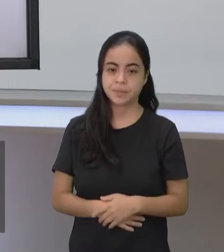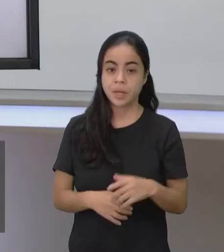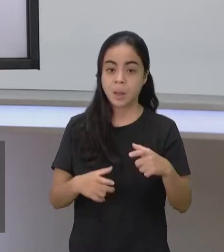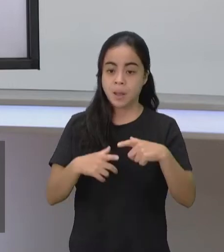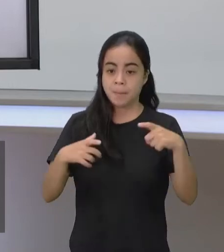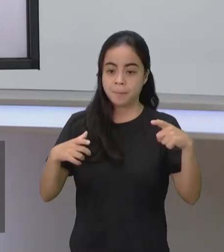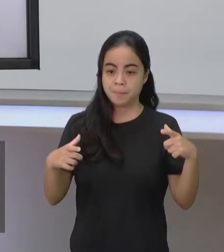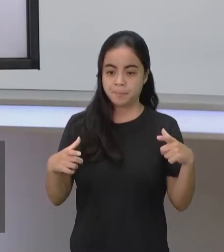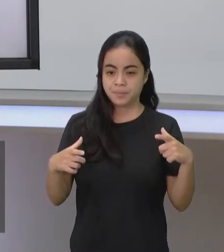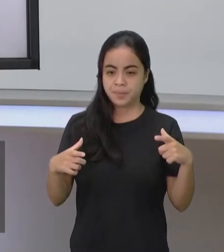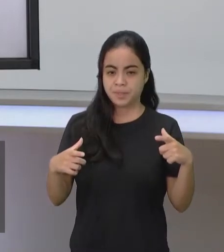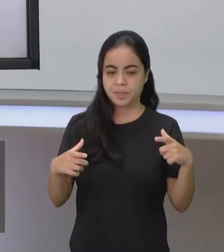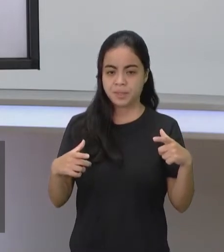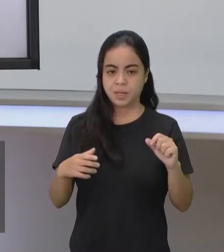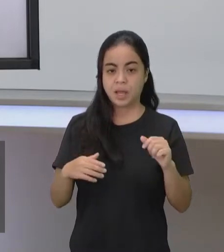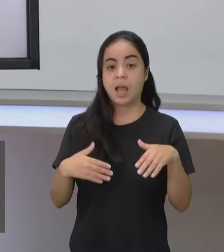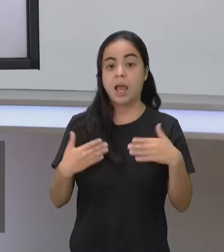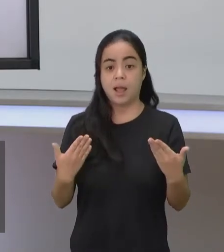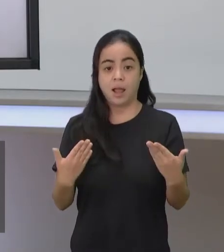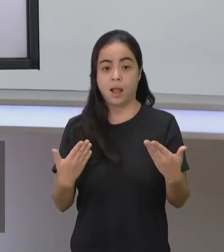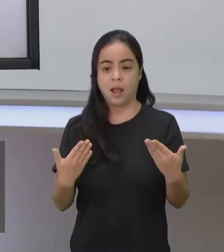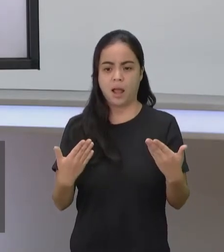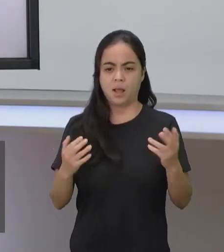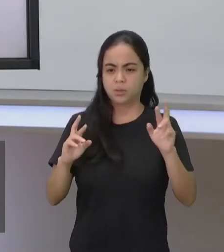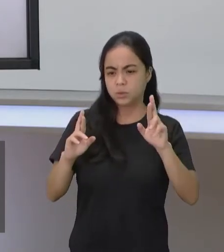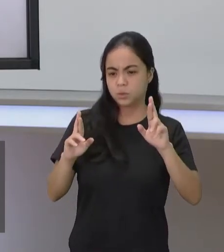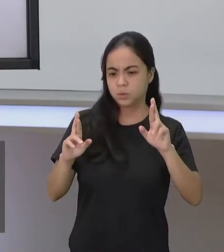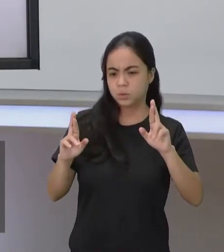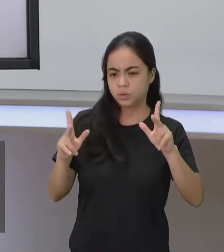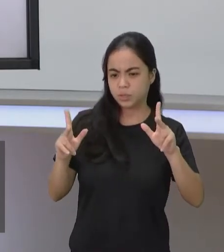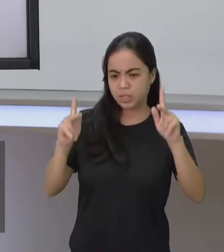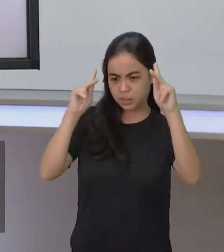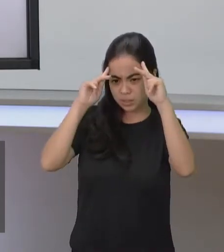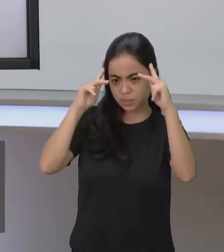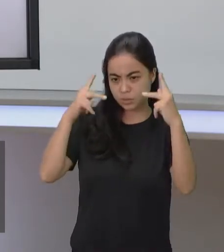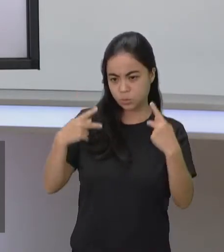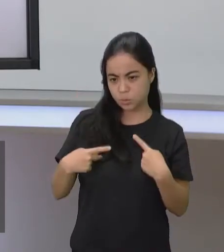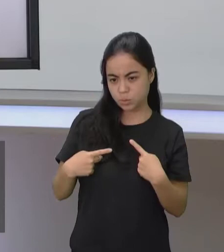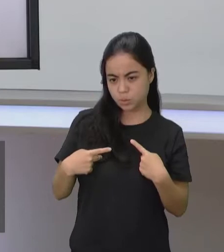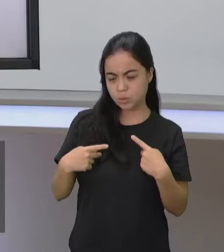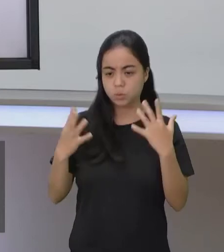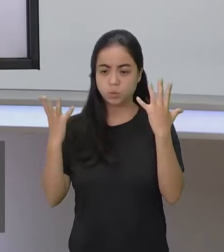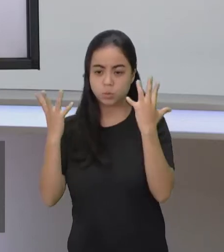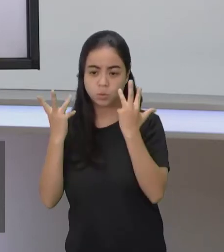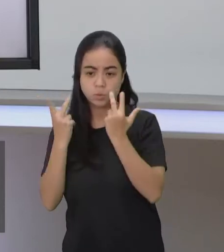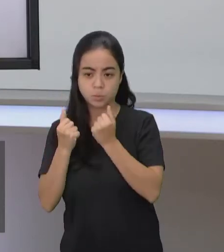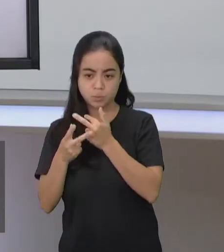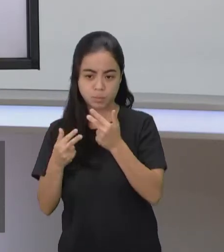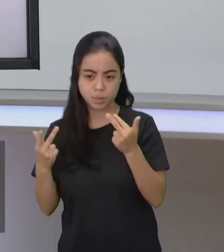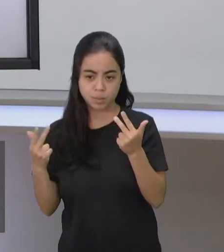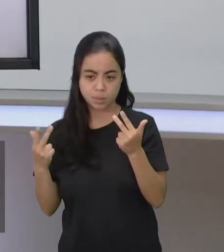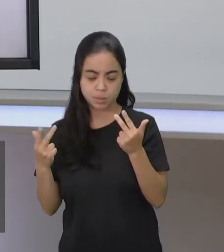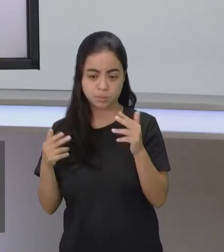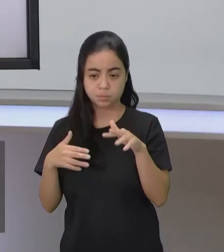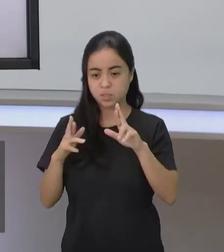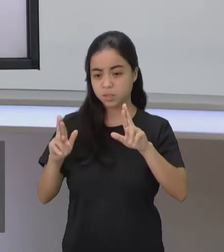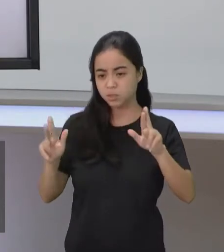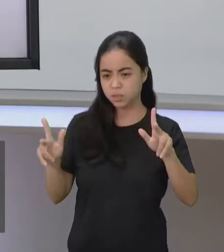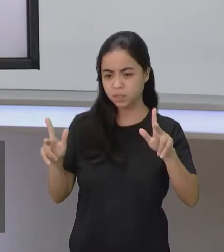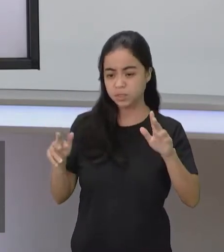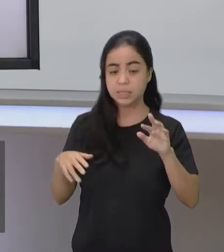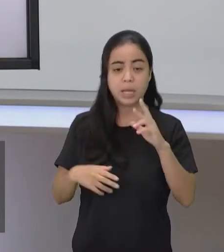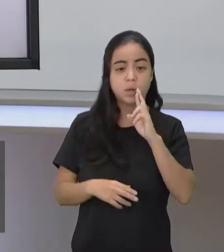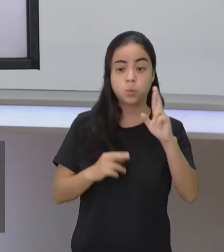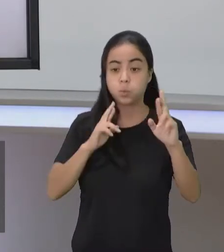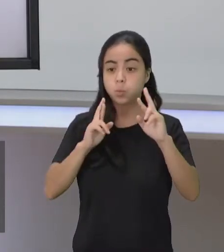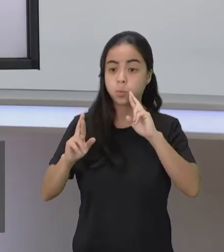fica nessa questão que, o que diferencia os seres humanos dos animais e tal. E a gente vai encontrar diversas respostas